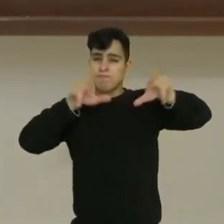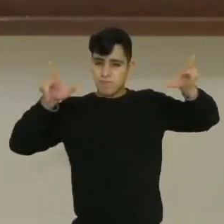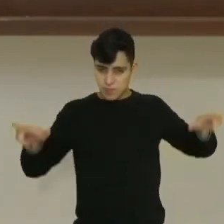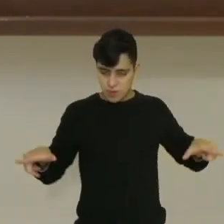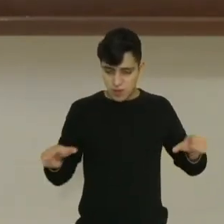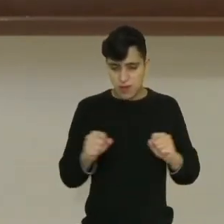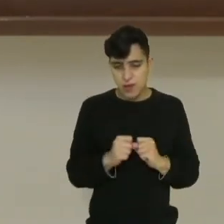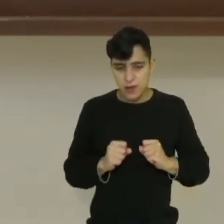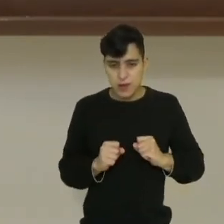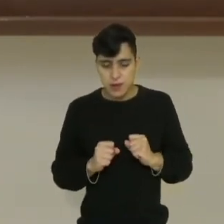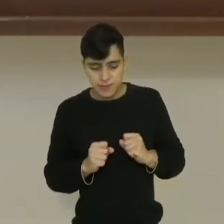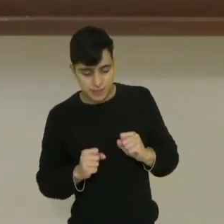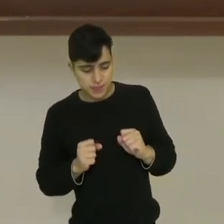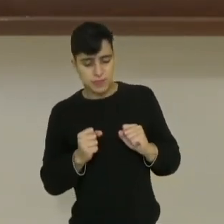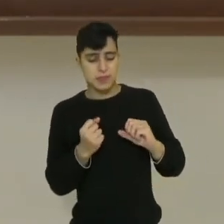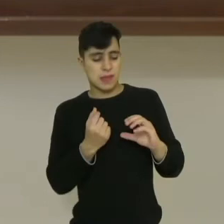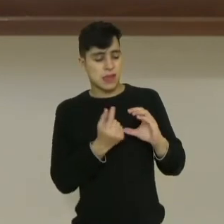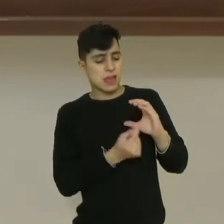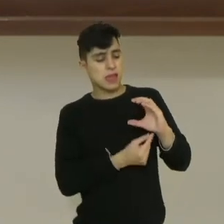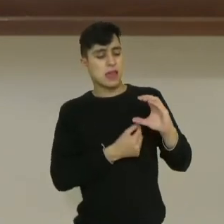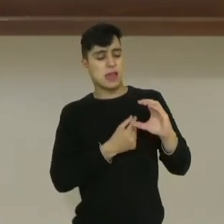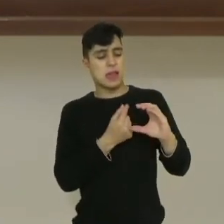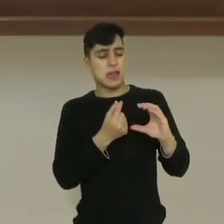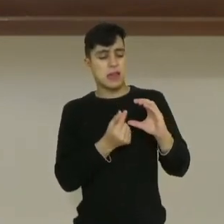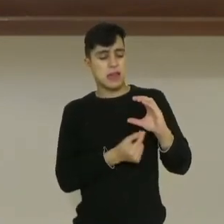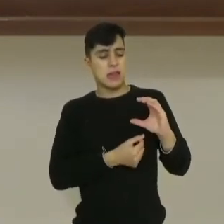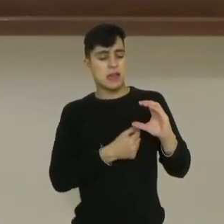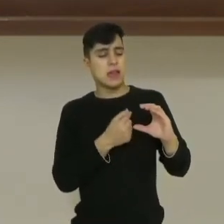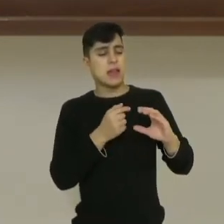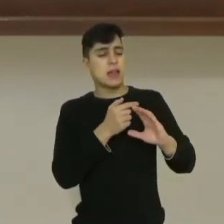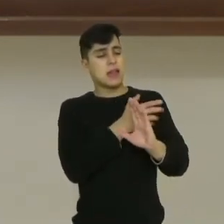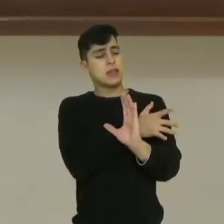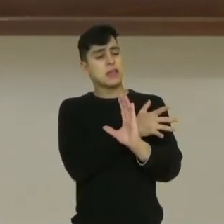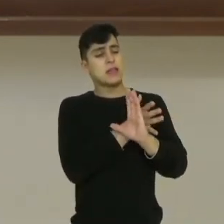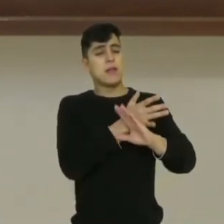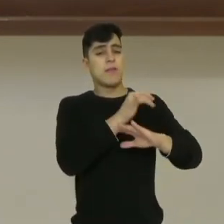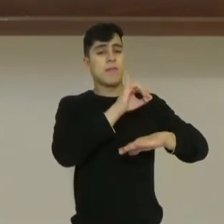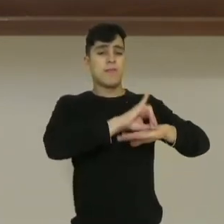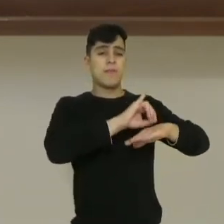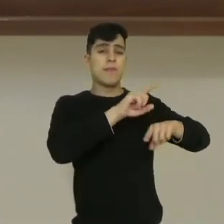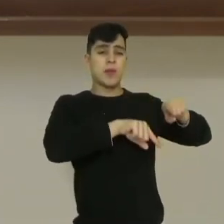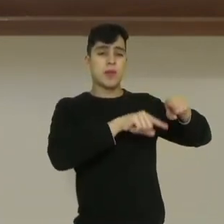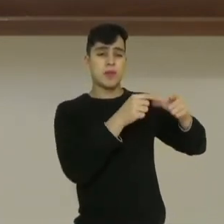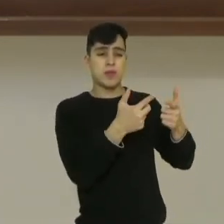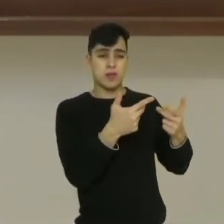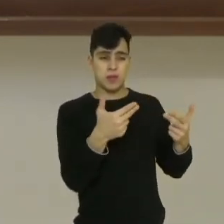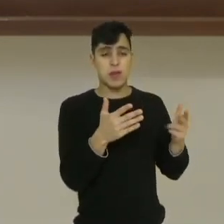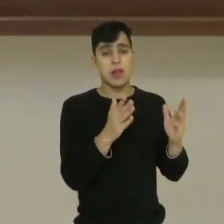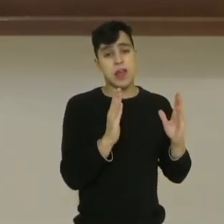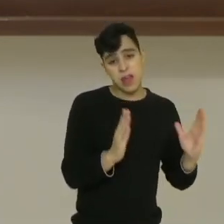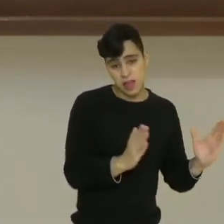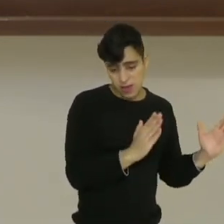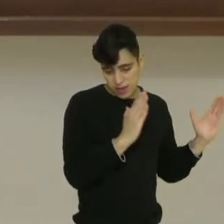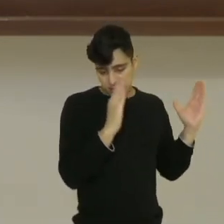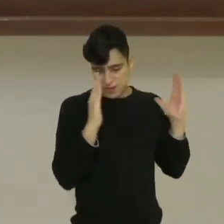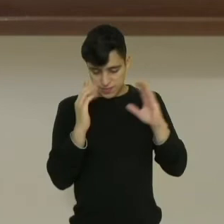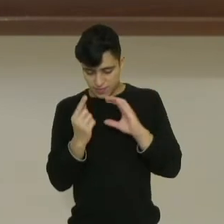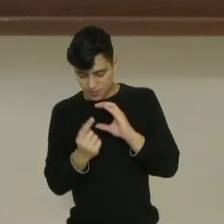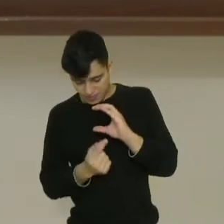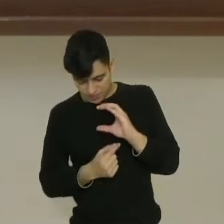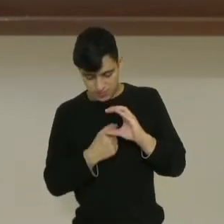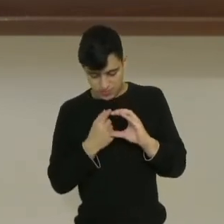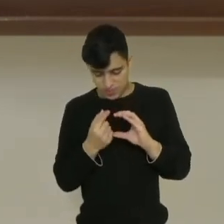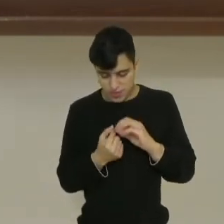foco do capitalismo até aqui é no produto. Agora, no capitalismo financeiro, onde nós temos o auge da